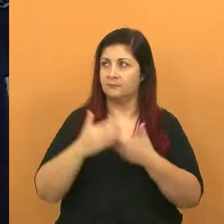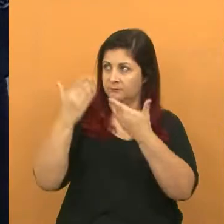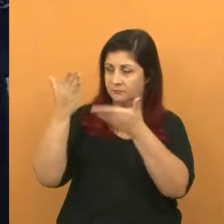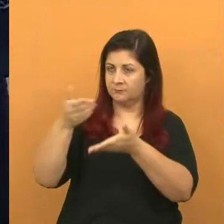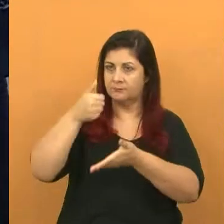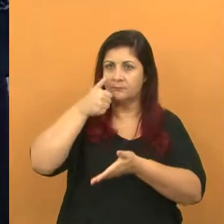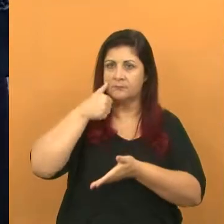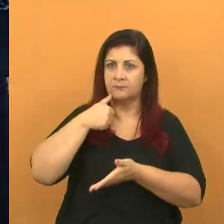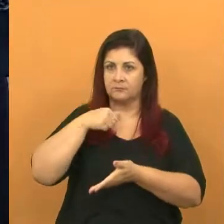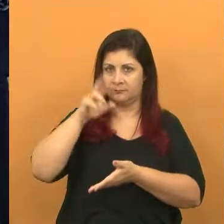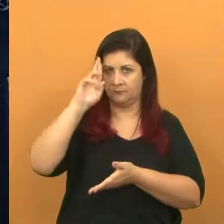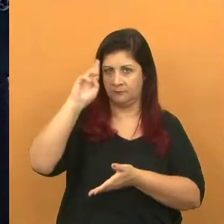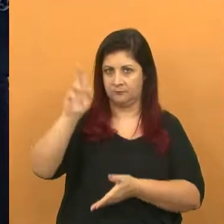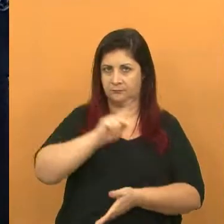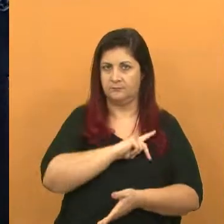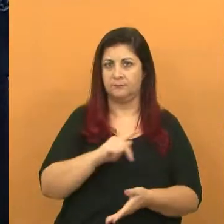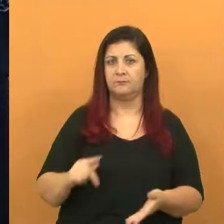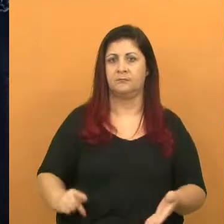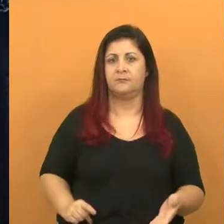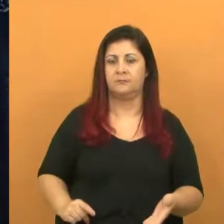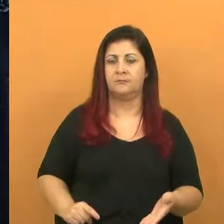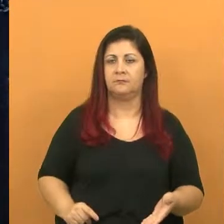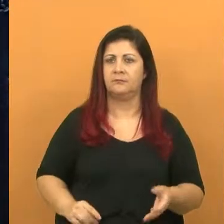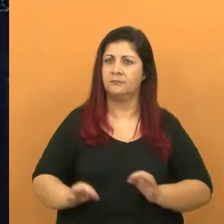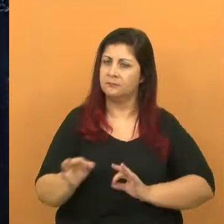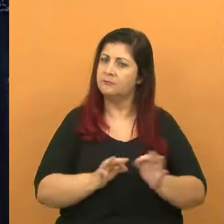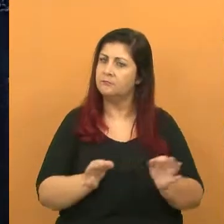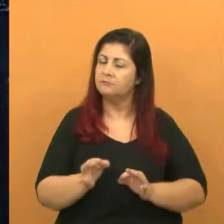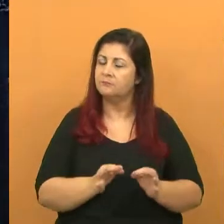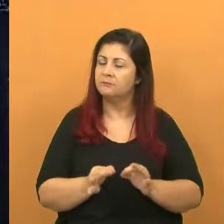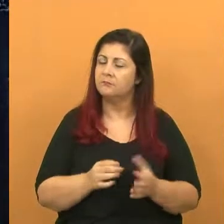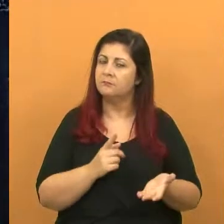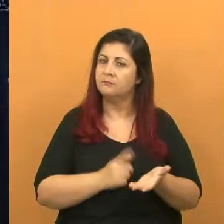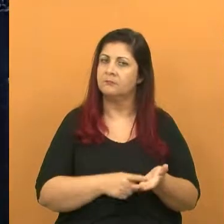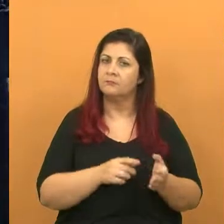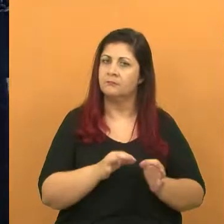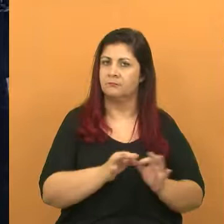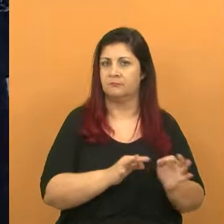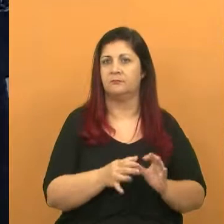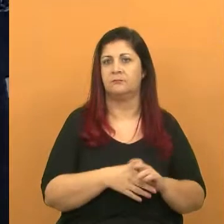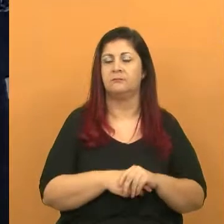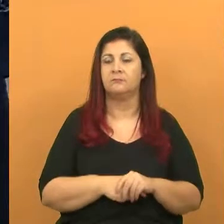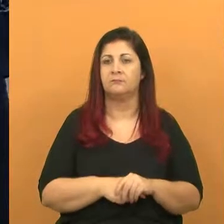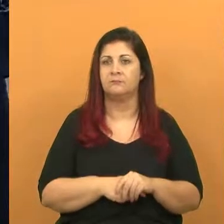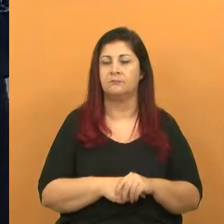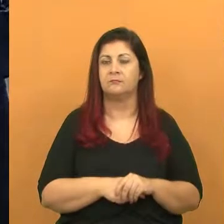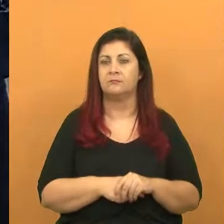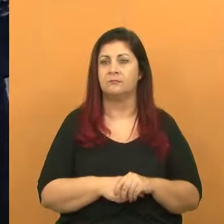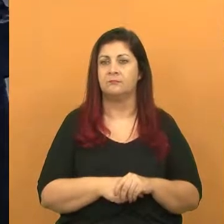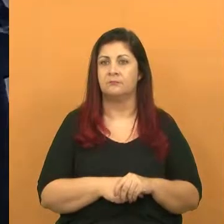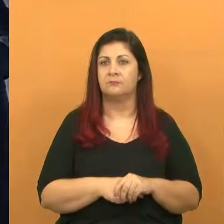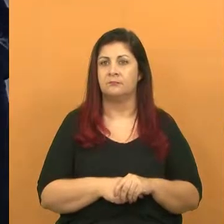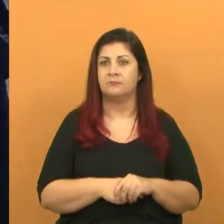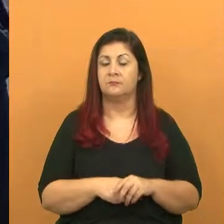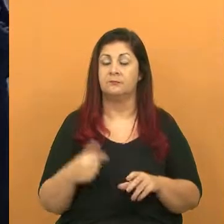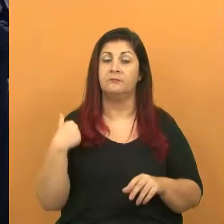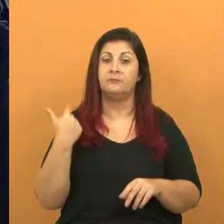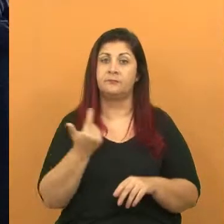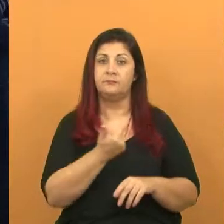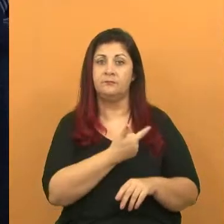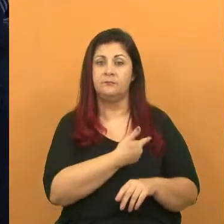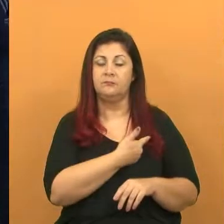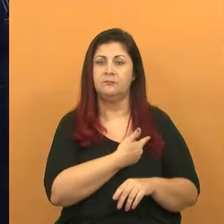Senhoria por esta iniciativa, trazendo esse projeto para essa casa, a fim de que possamos